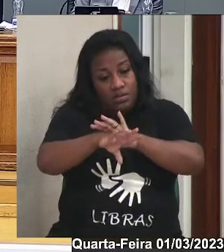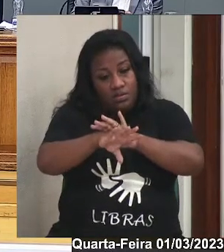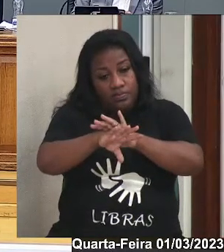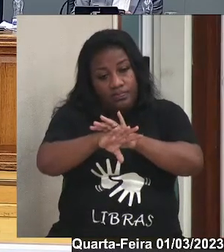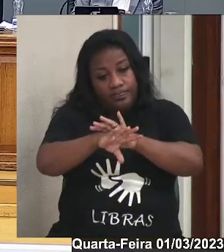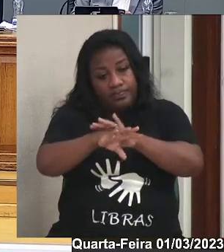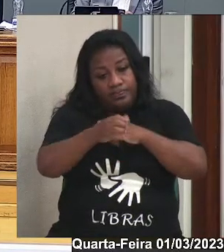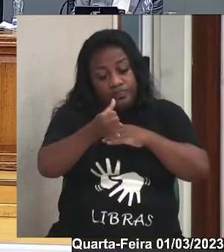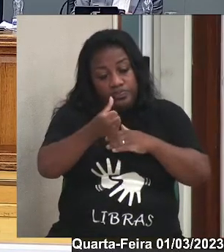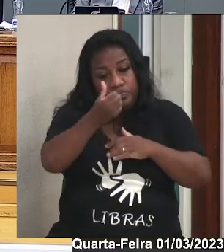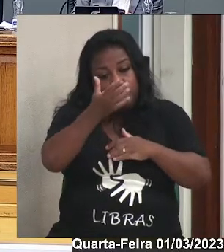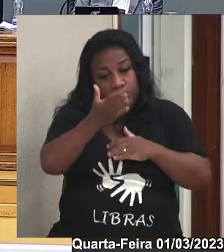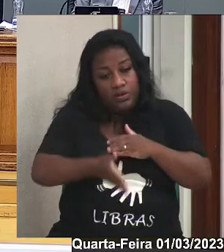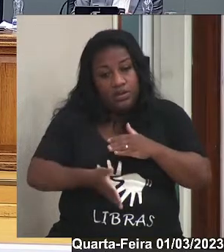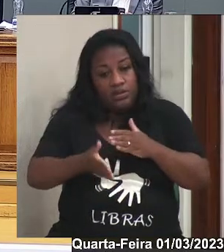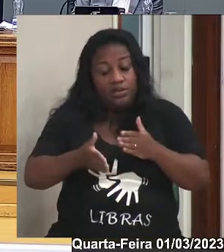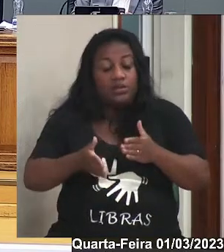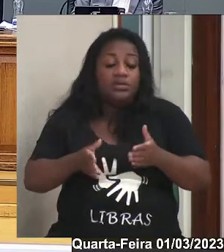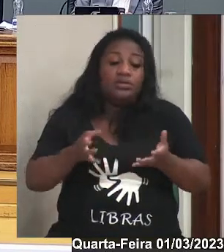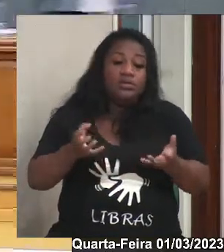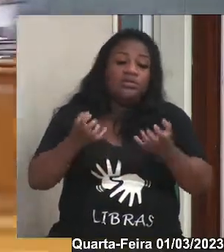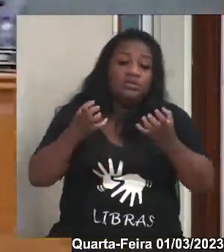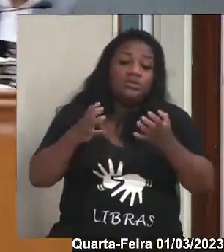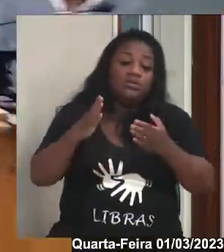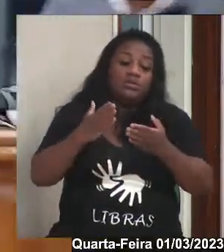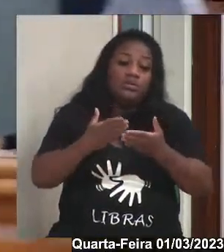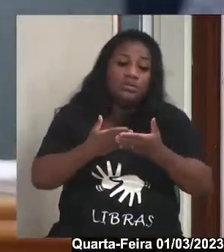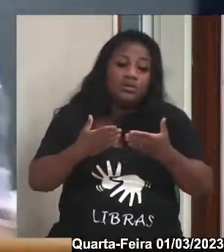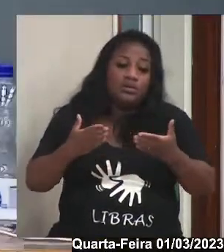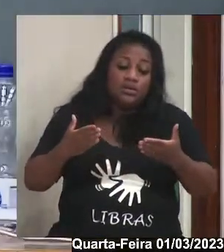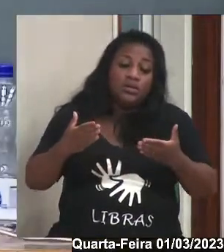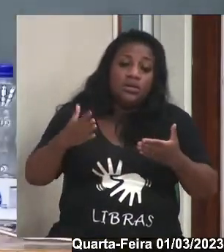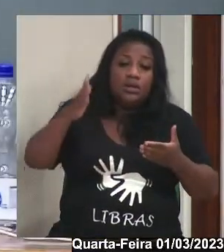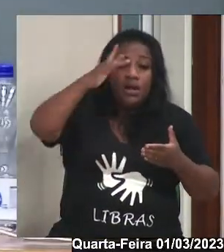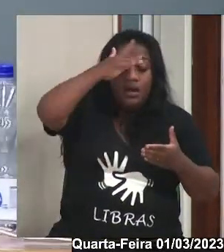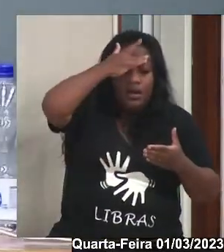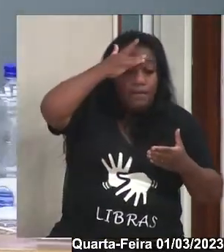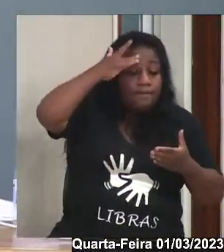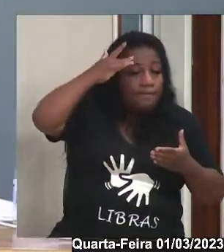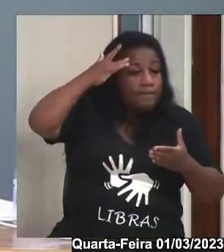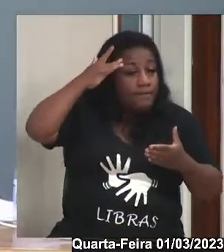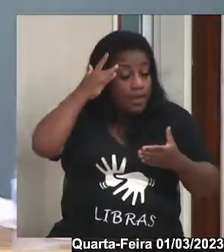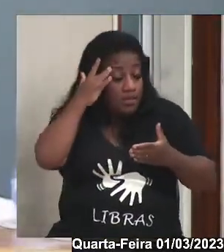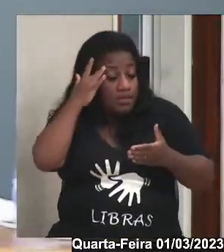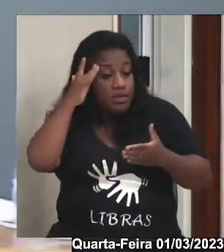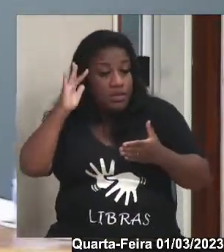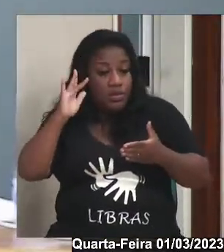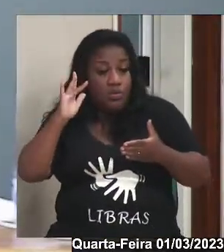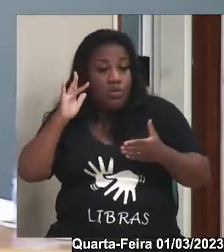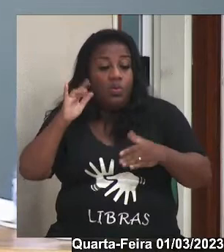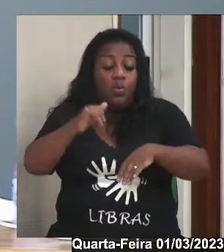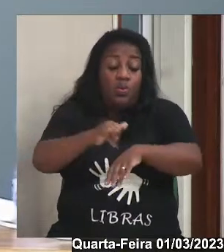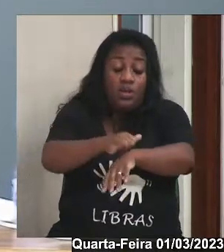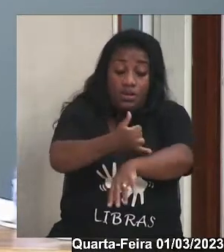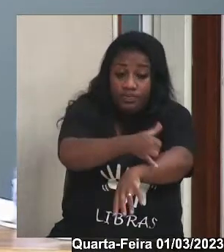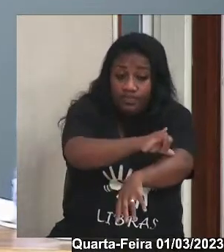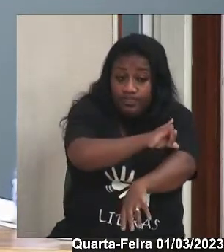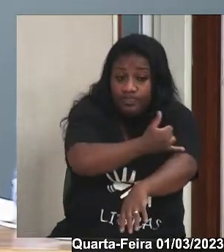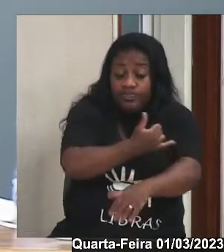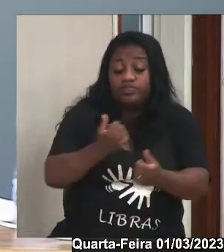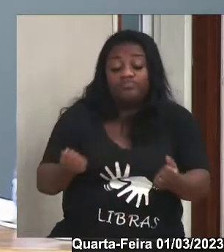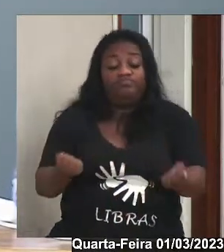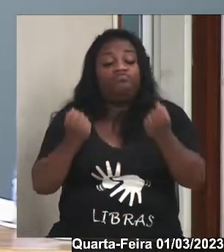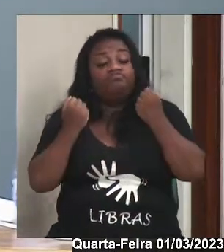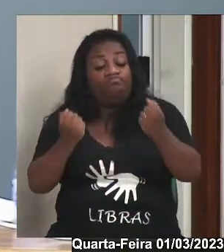Indicação 36/2023. Indica que instalem equipamento para pessoas deficientes, mobilidade reduzida nas